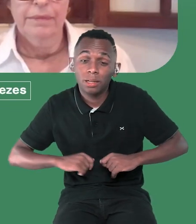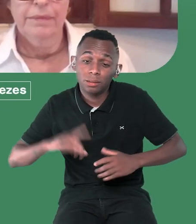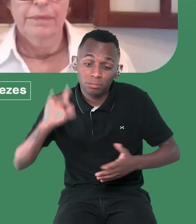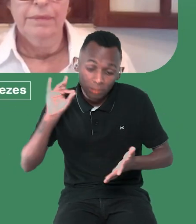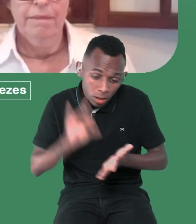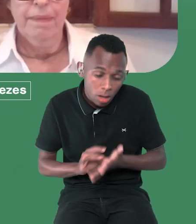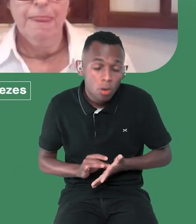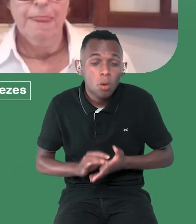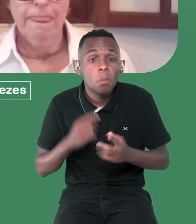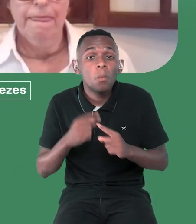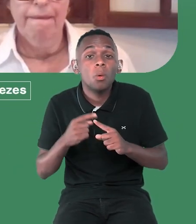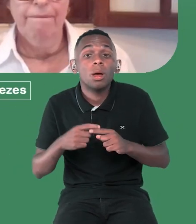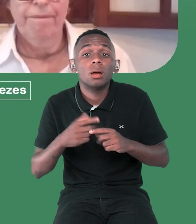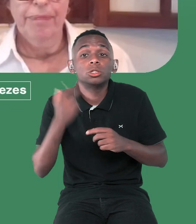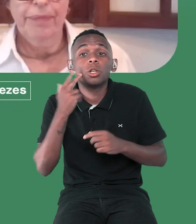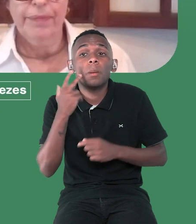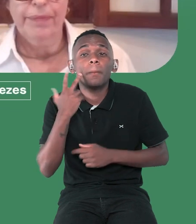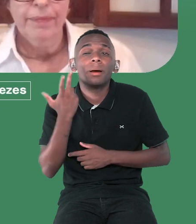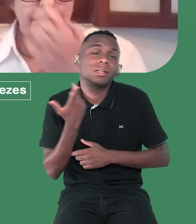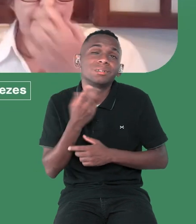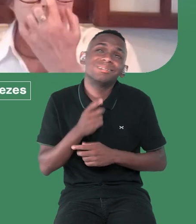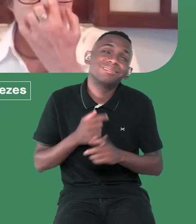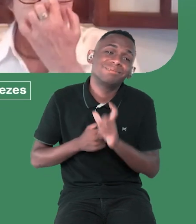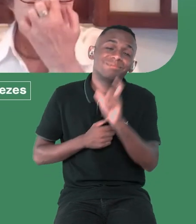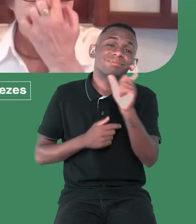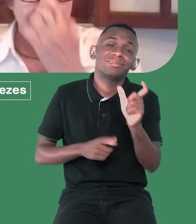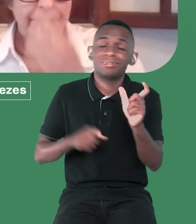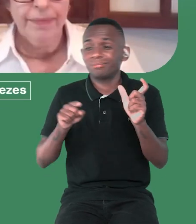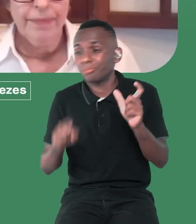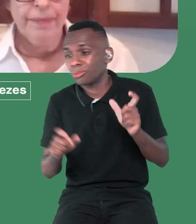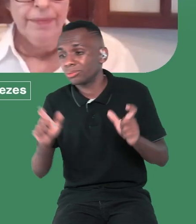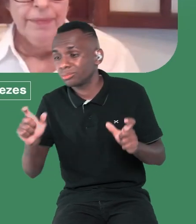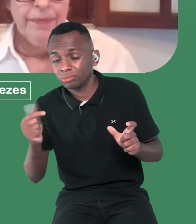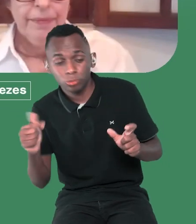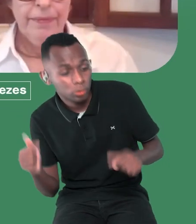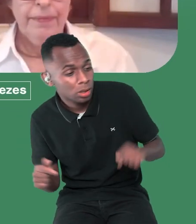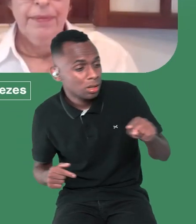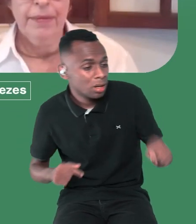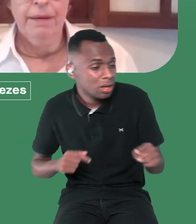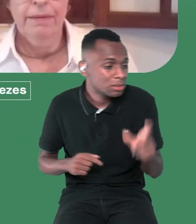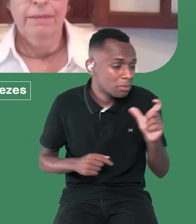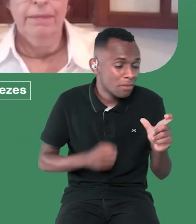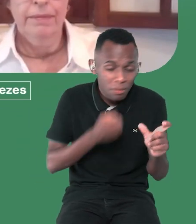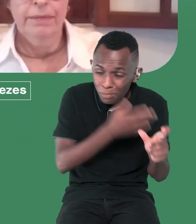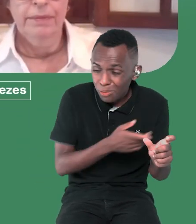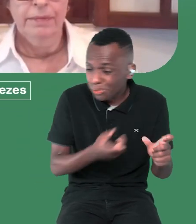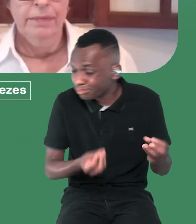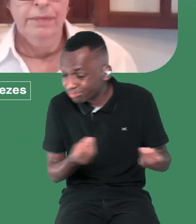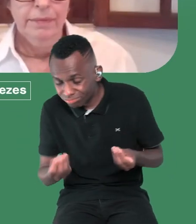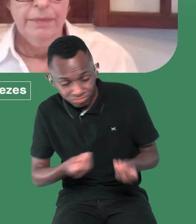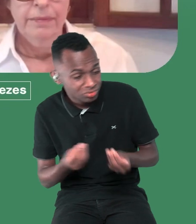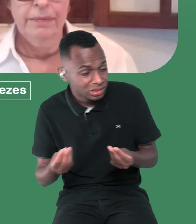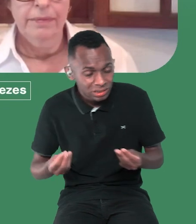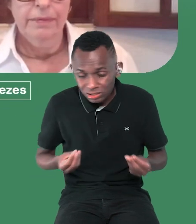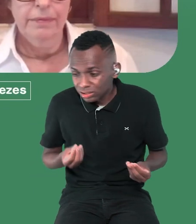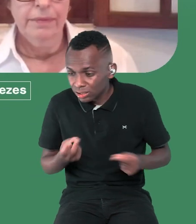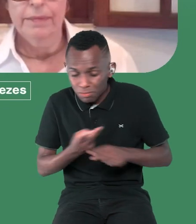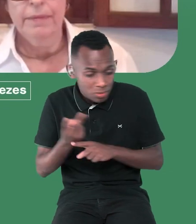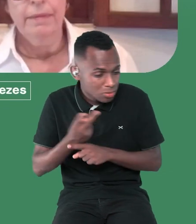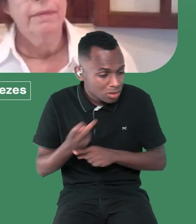o repórter pergunta para ele, o que o senhor quis dizer com essa tela aqui? Aí ele olha, pensa e fala